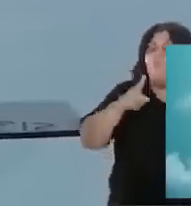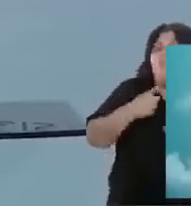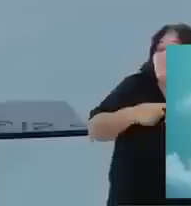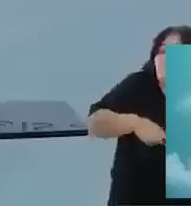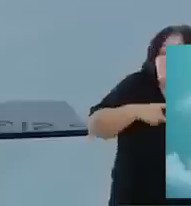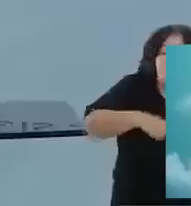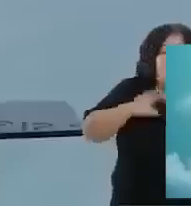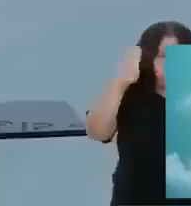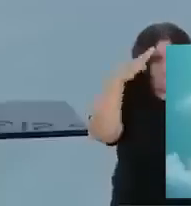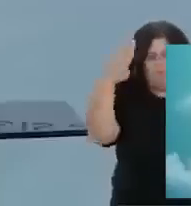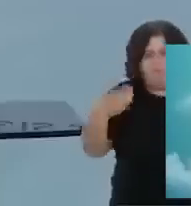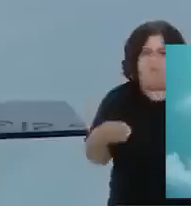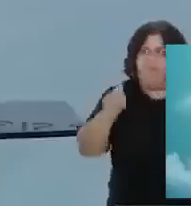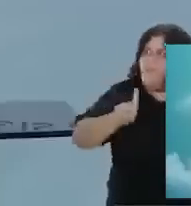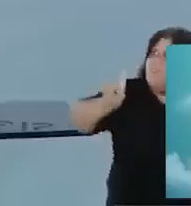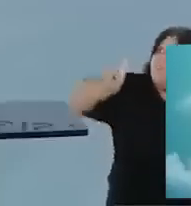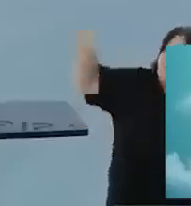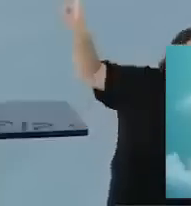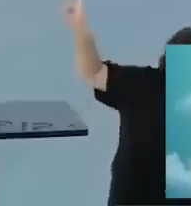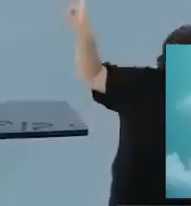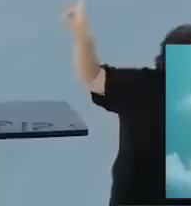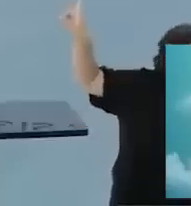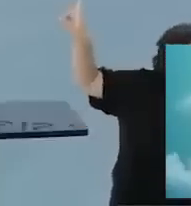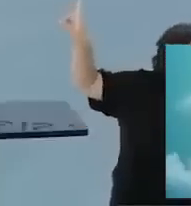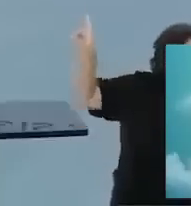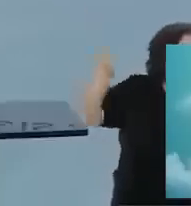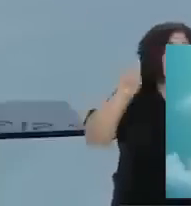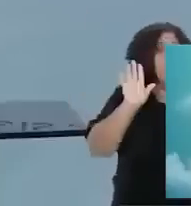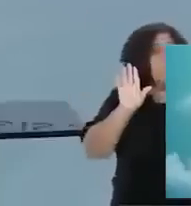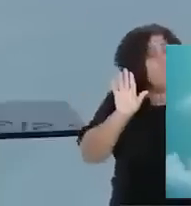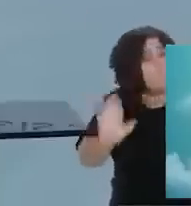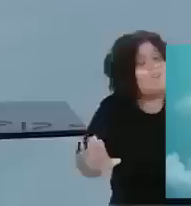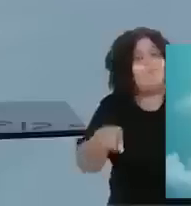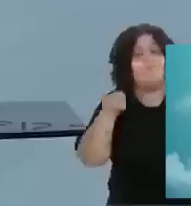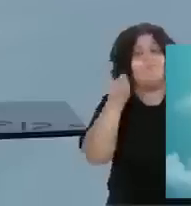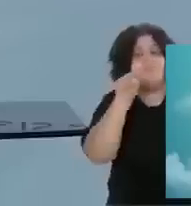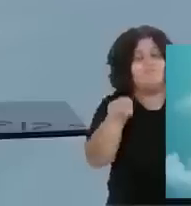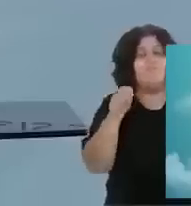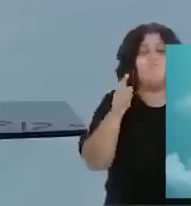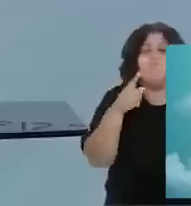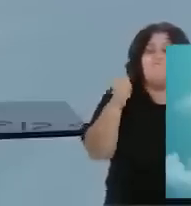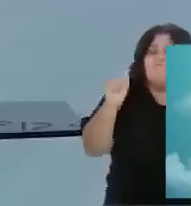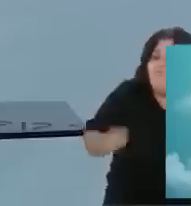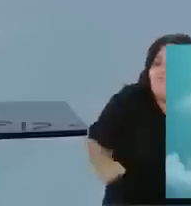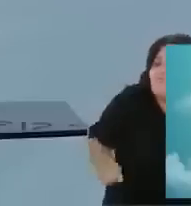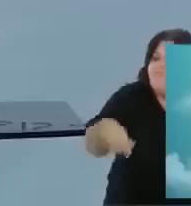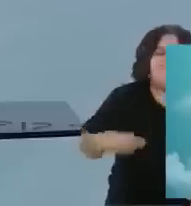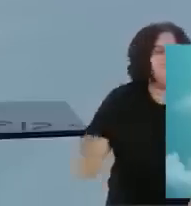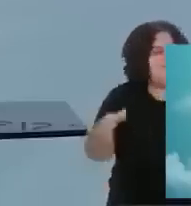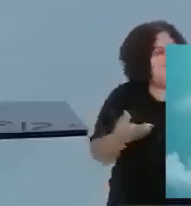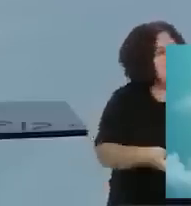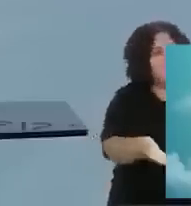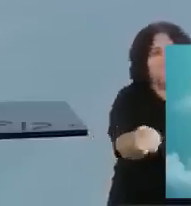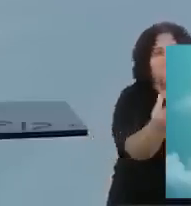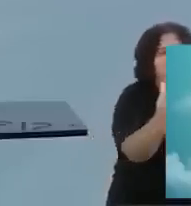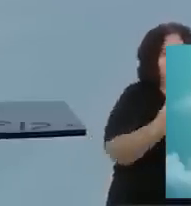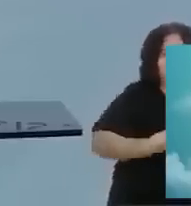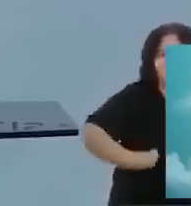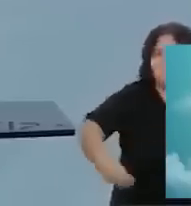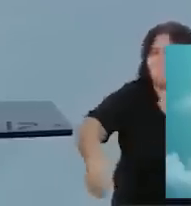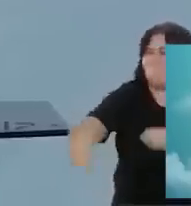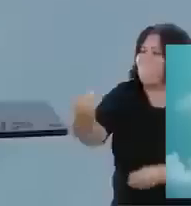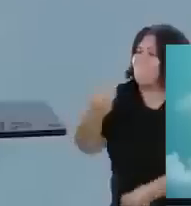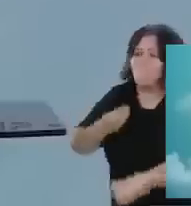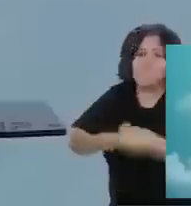Deus. Agora você pode ser um instrumento para que outra pessoa seja honrada, não deixe ninguém para trás,